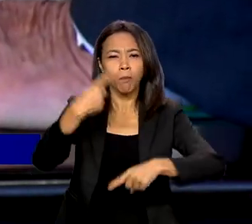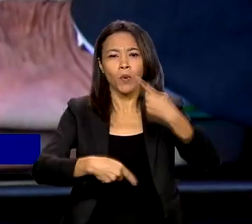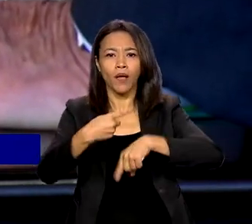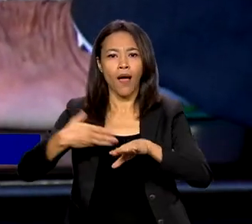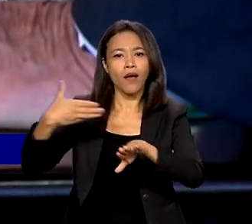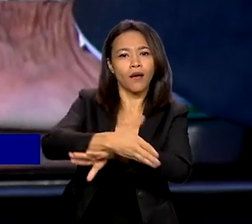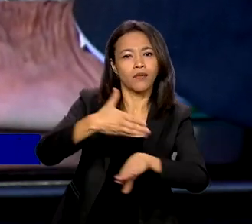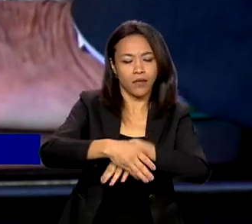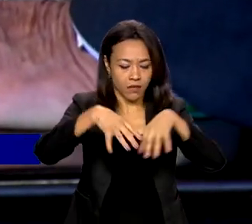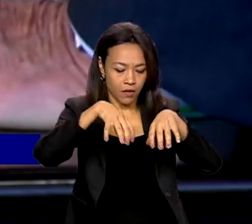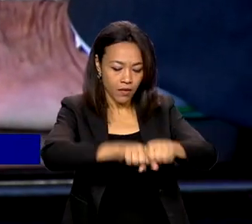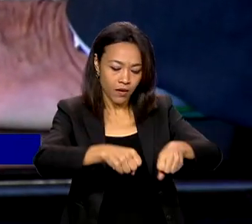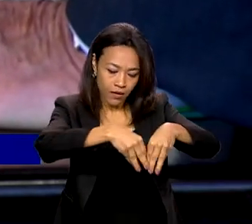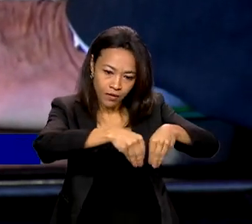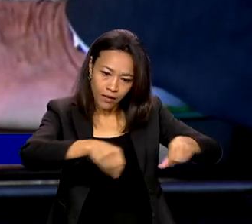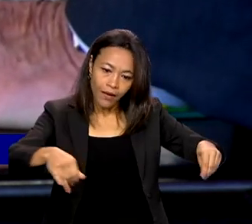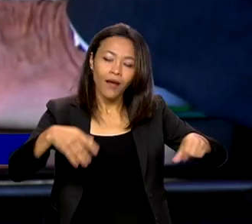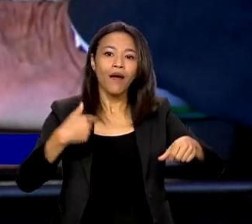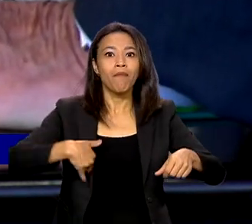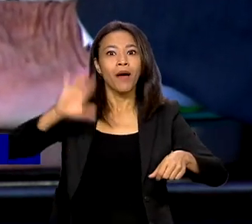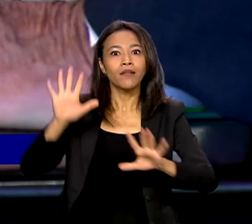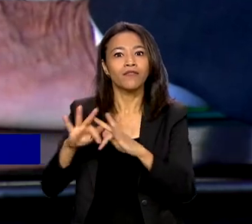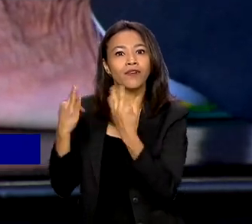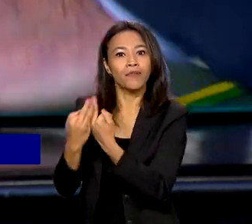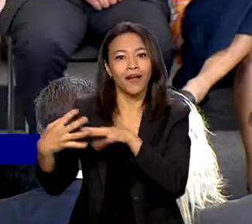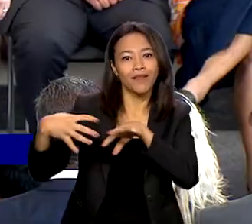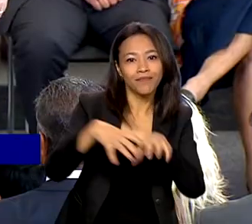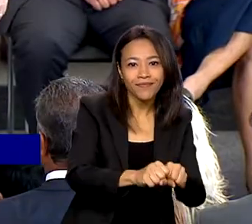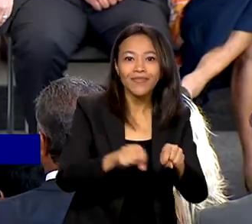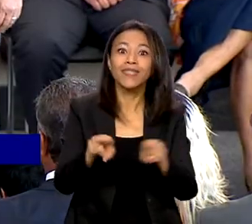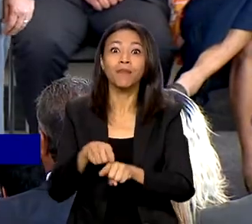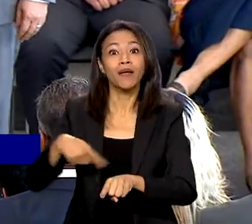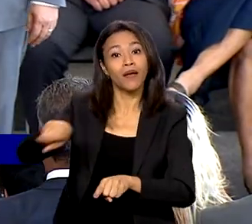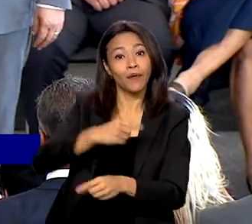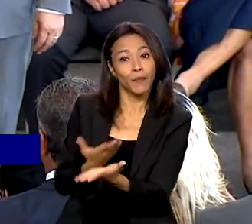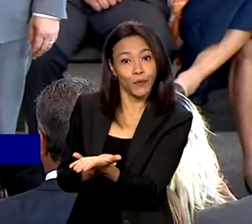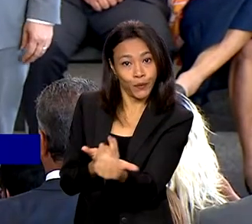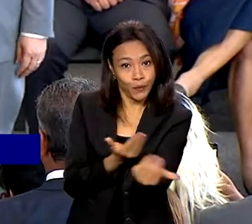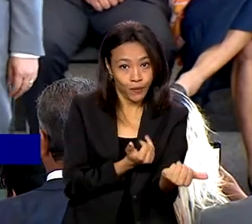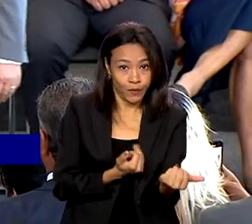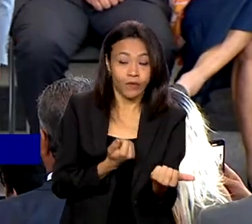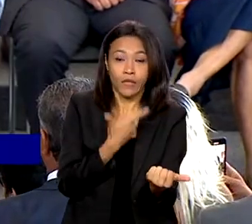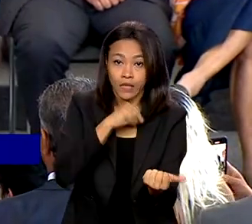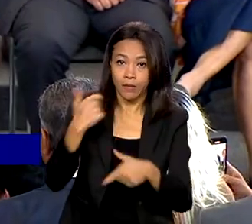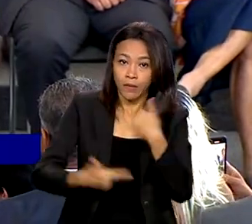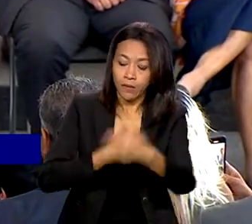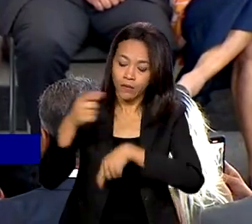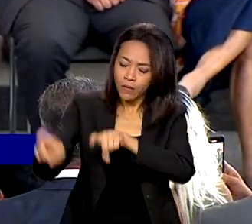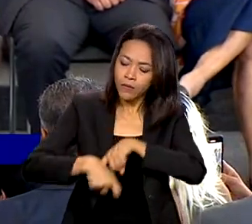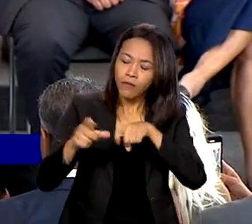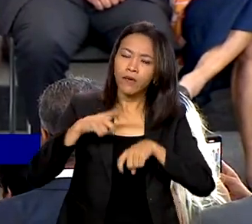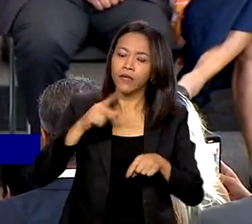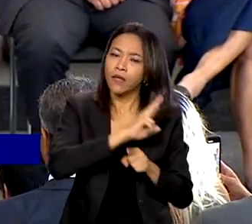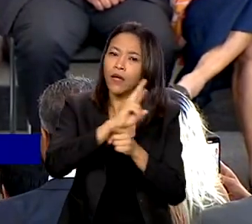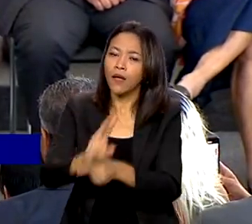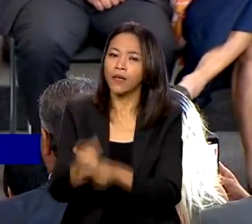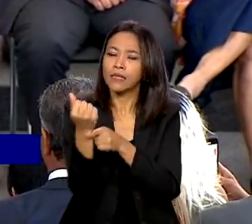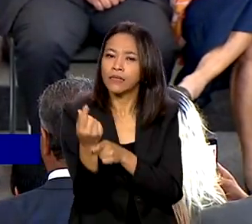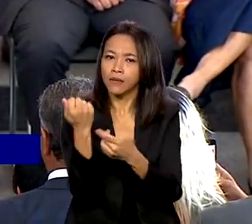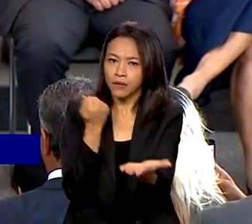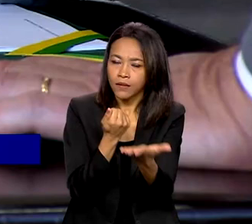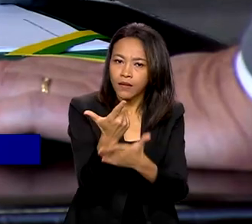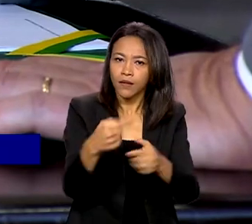mais crédito para a instalação das famílias e para os jovens do campo, que vão ter uma faixa de crédito para a compra de